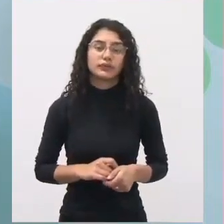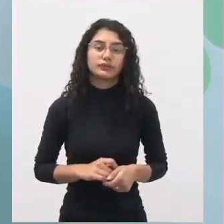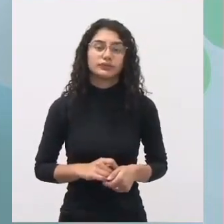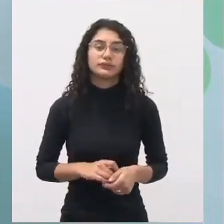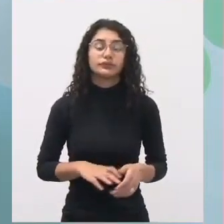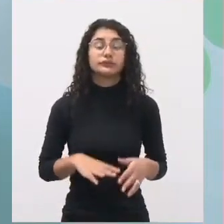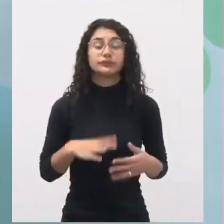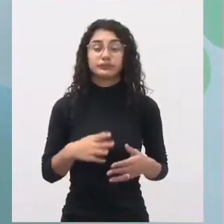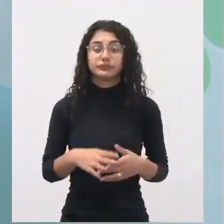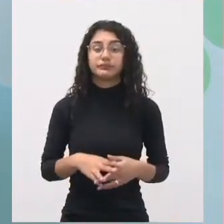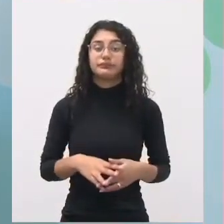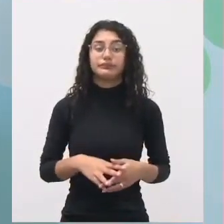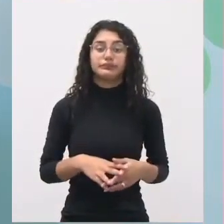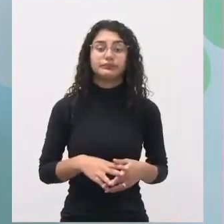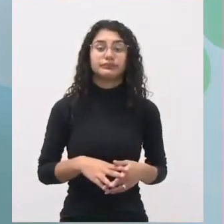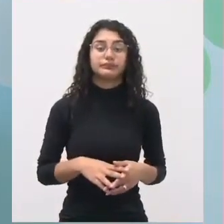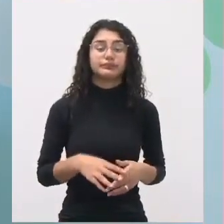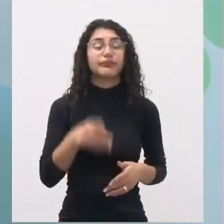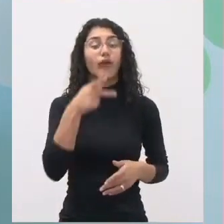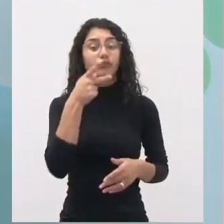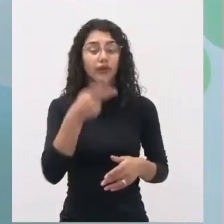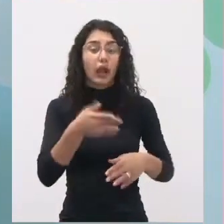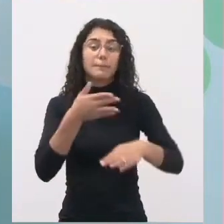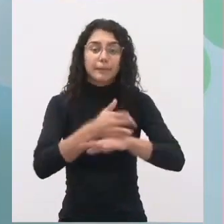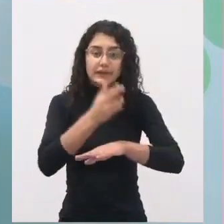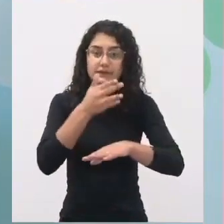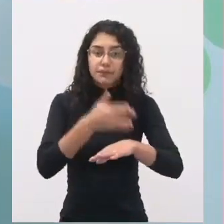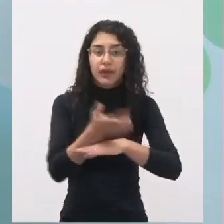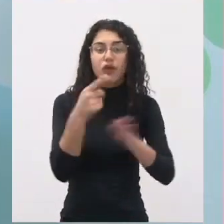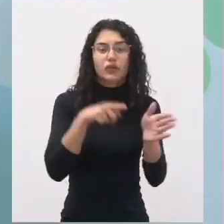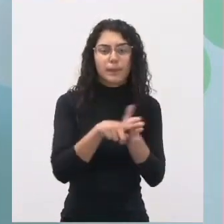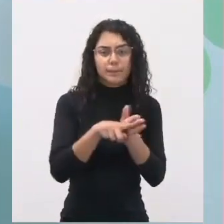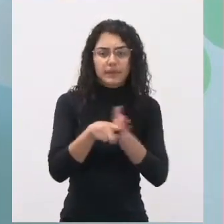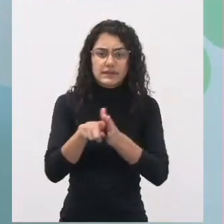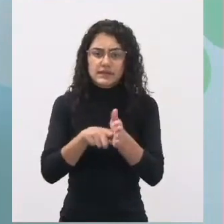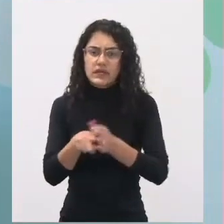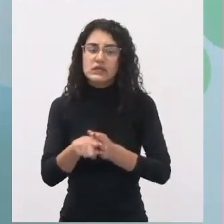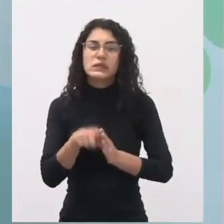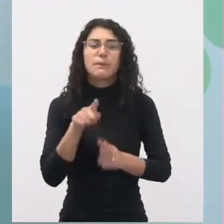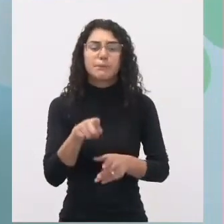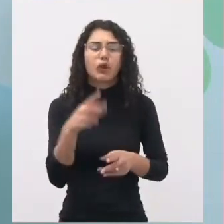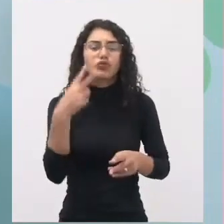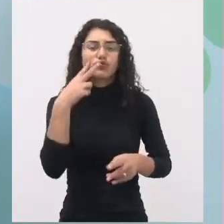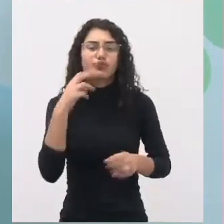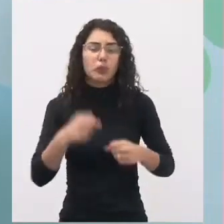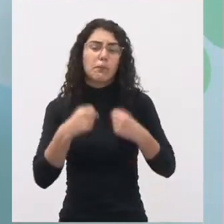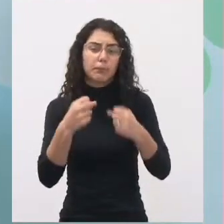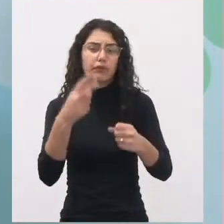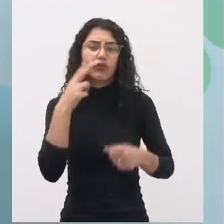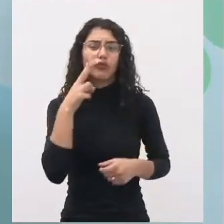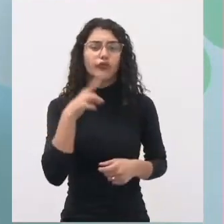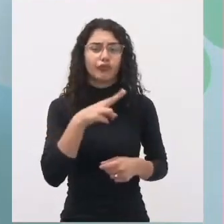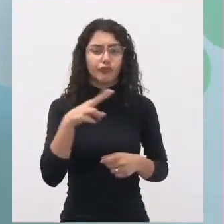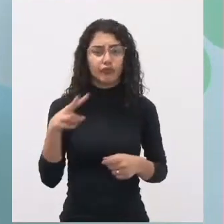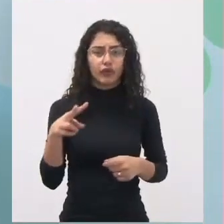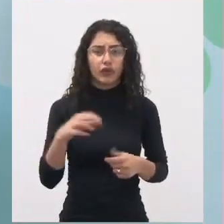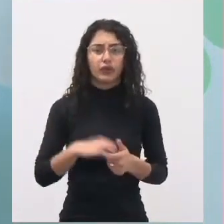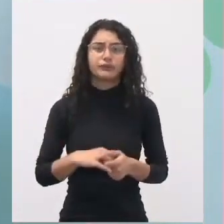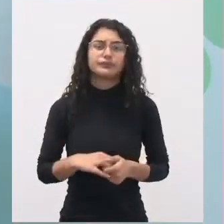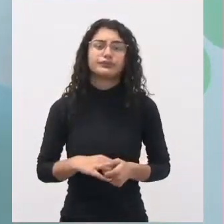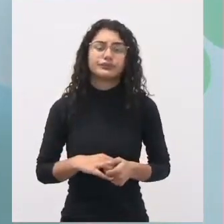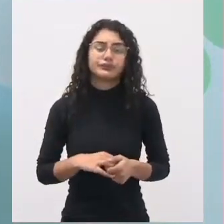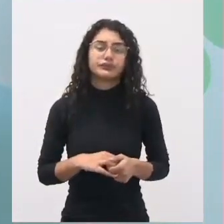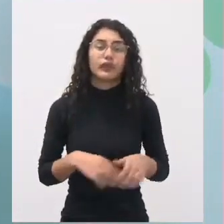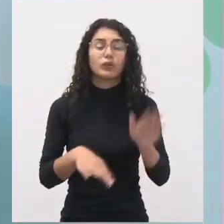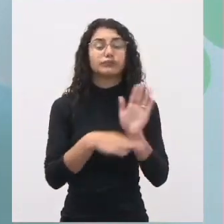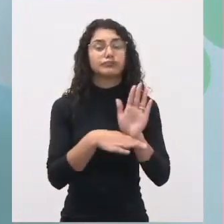frisar isso aos nossos participantes dentro de pesquisas assim que vocês podem analisar e assim olhar que isso é uma colaboração,